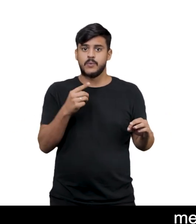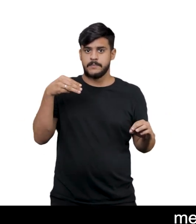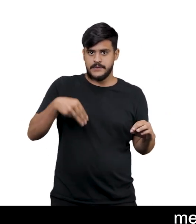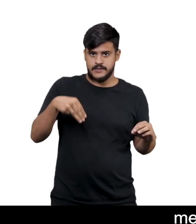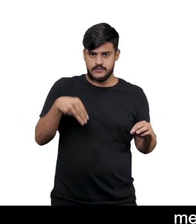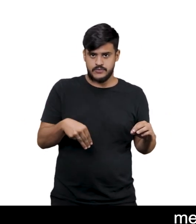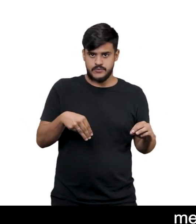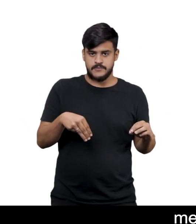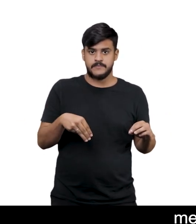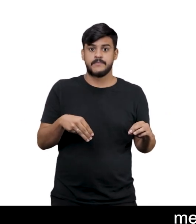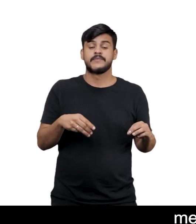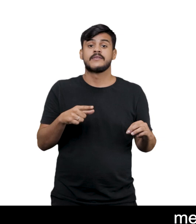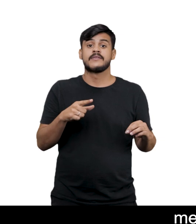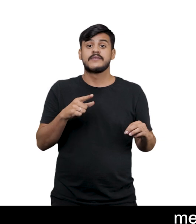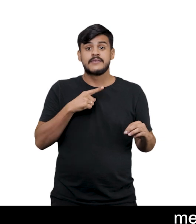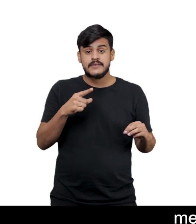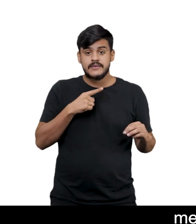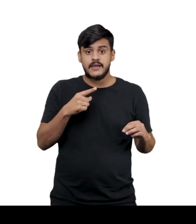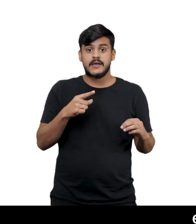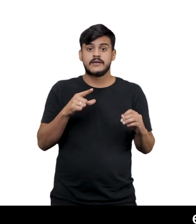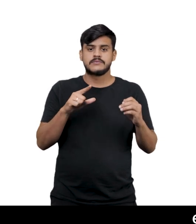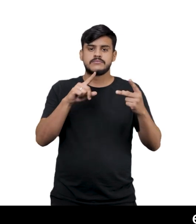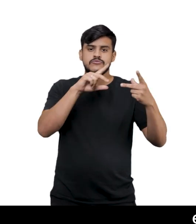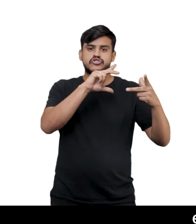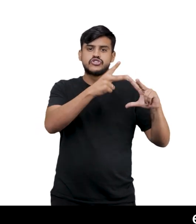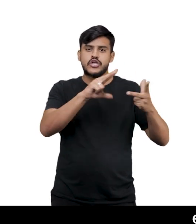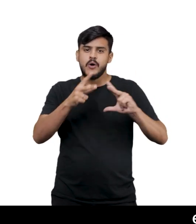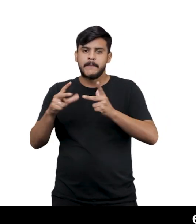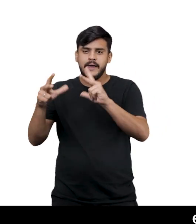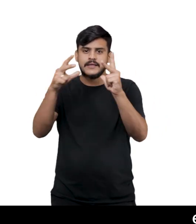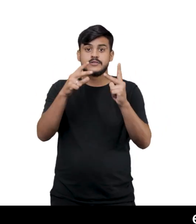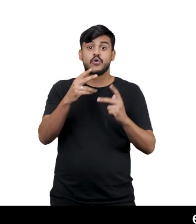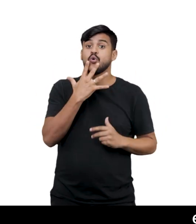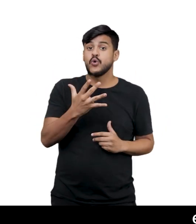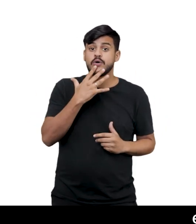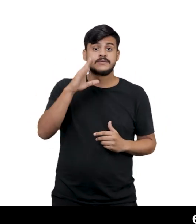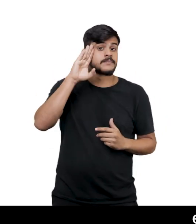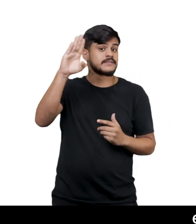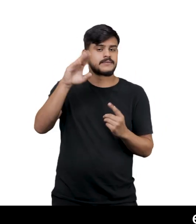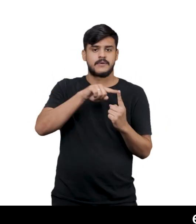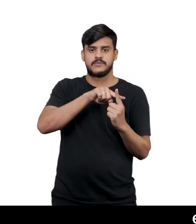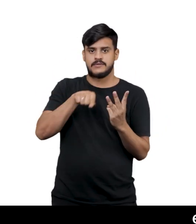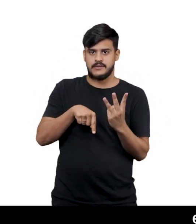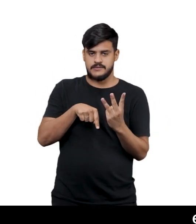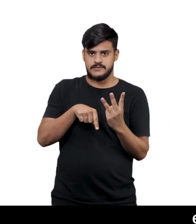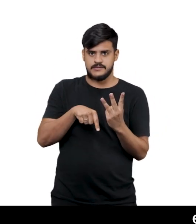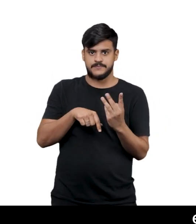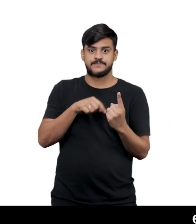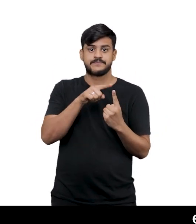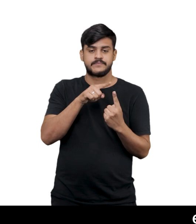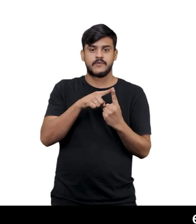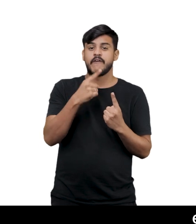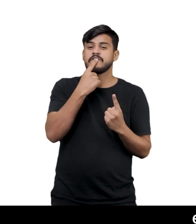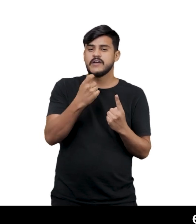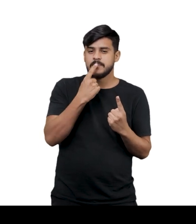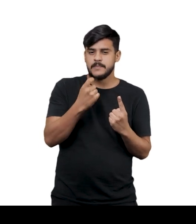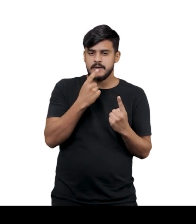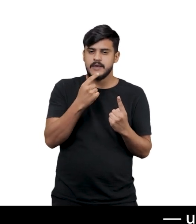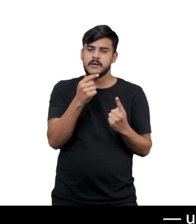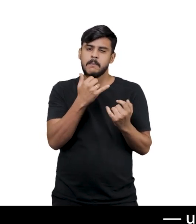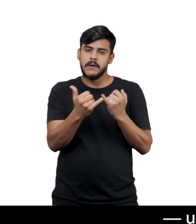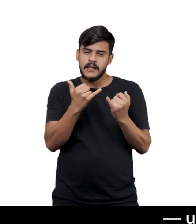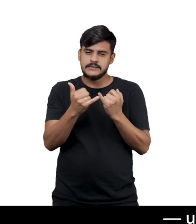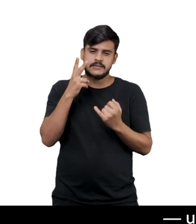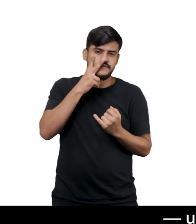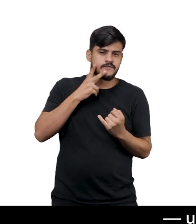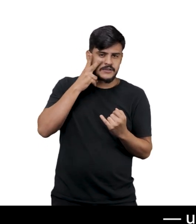de altura por 1 metro de largura e apresenta um arranjo geométrico composto por 3 cores principais: